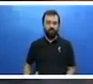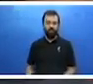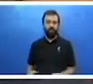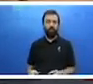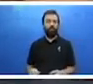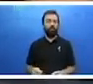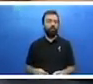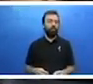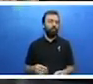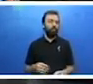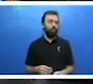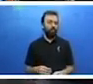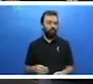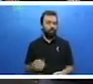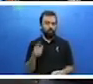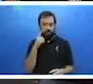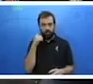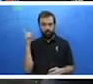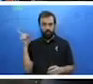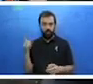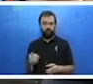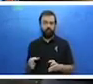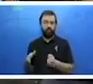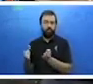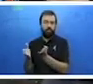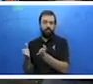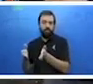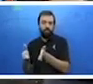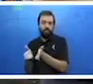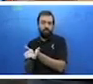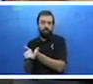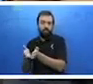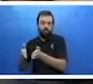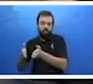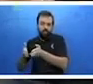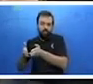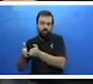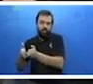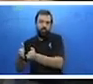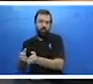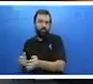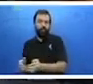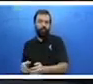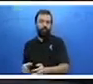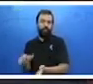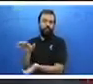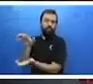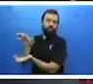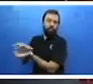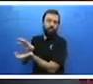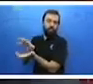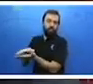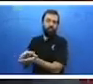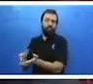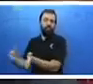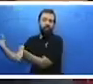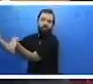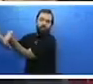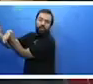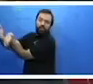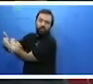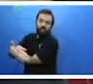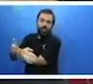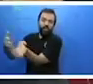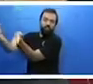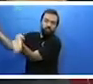onde anda trem. Aqui nós vemos o porto de Suape, lá em Pernambuco. Porto é onde chegam os